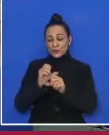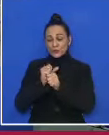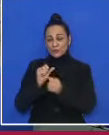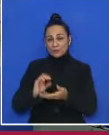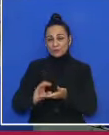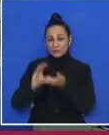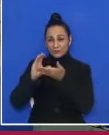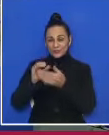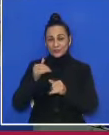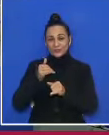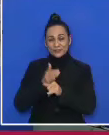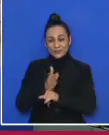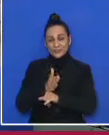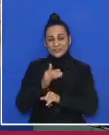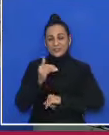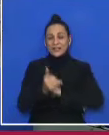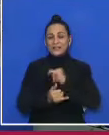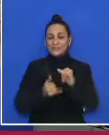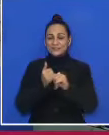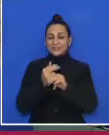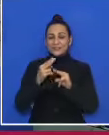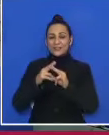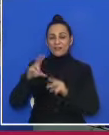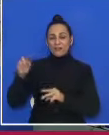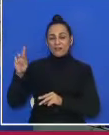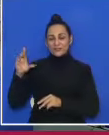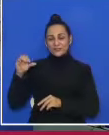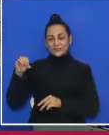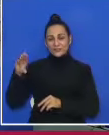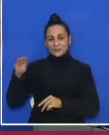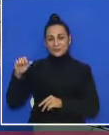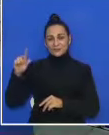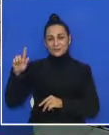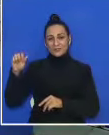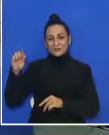está acumulado. É só acessar loterias.caixa.gov.br.